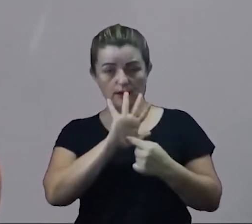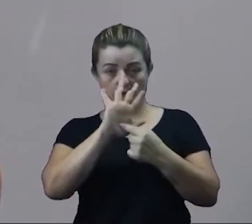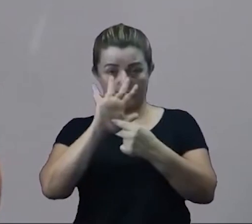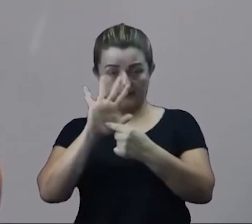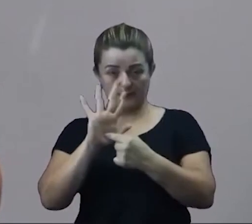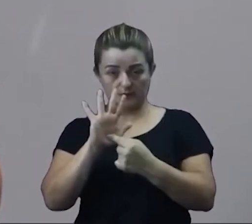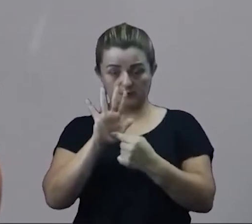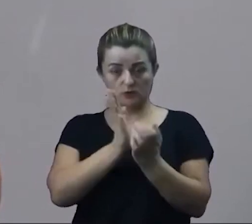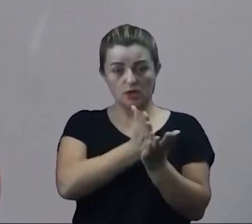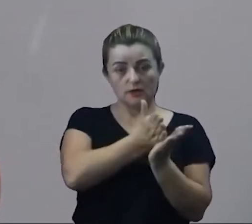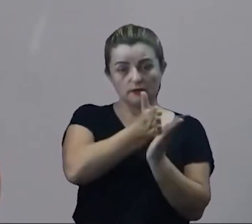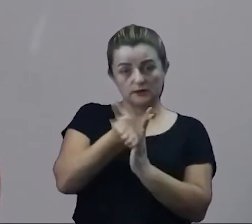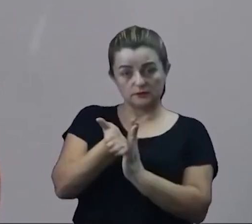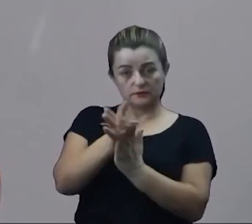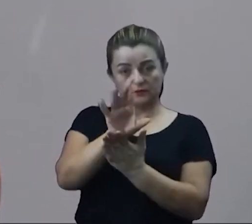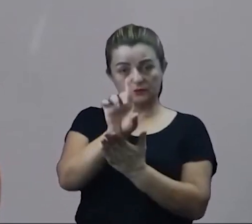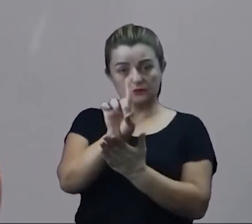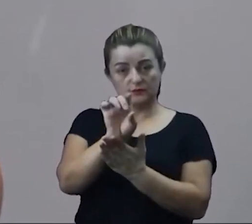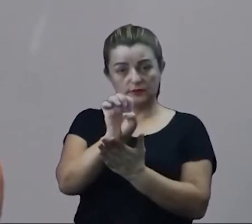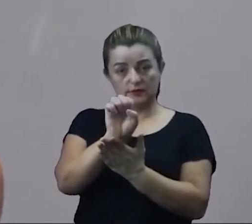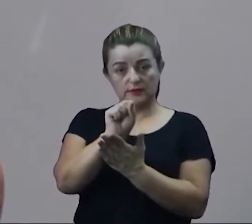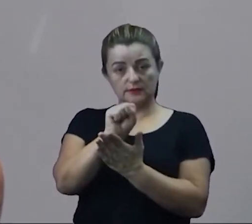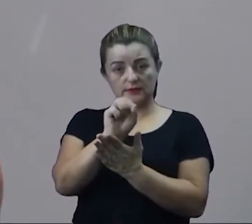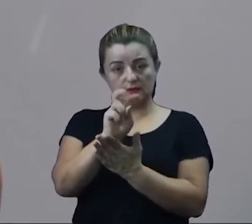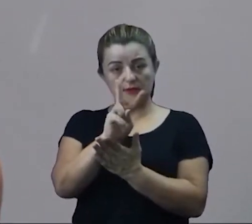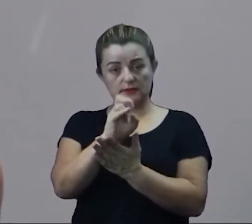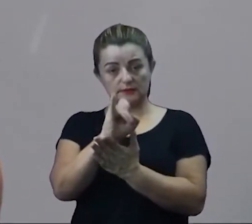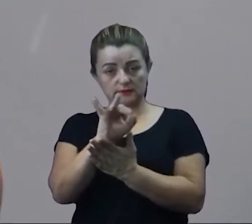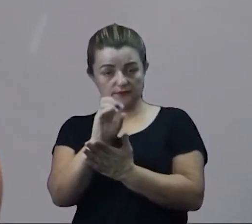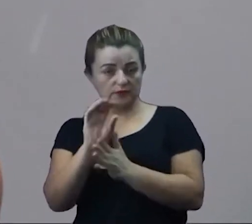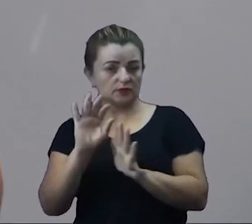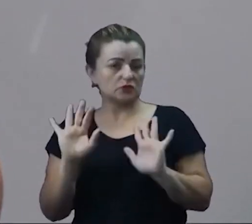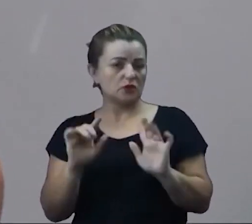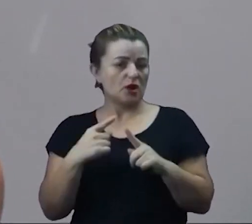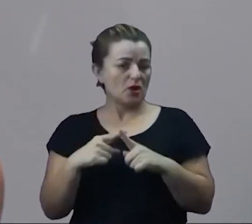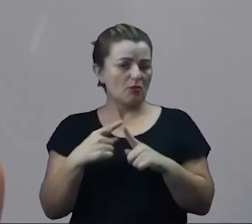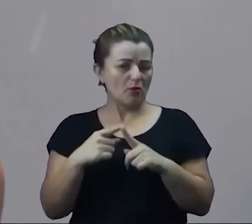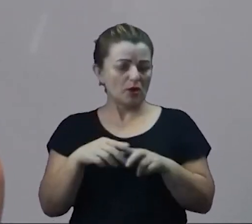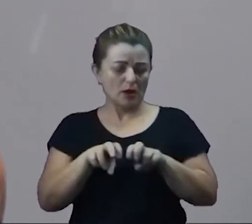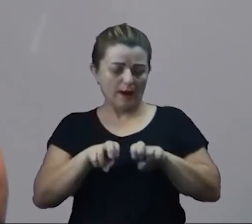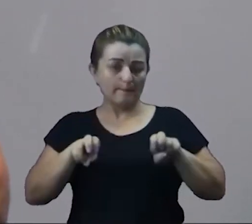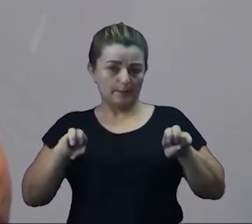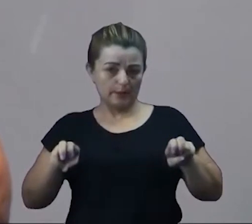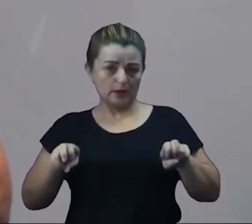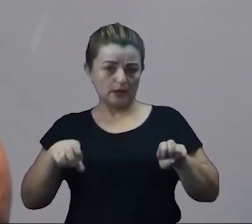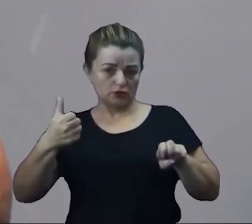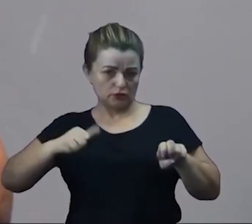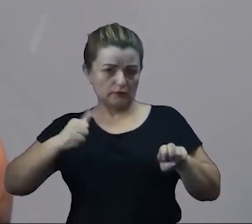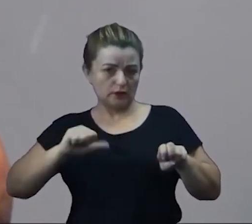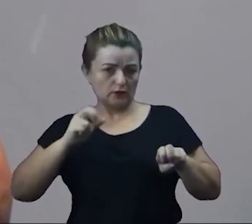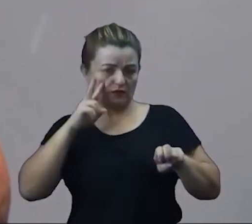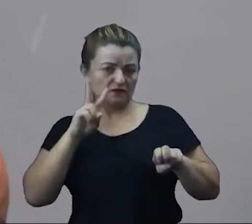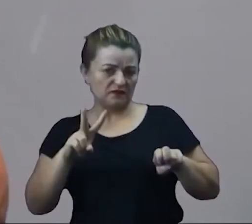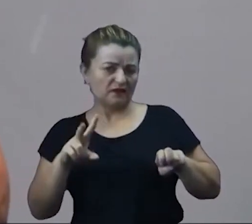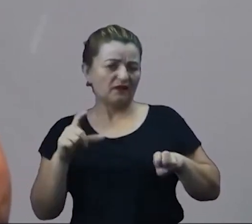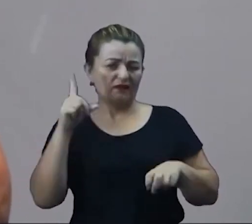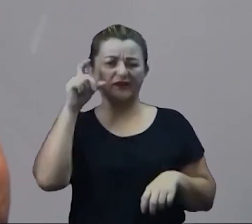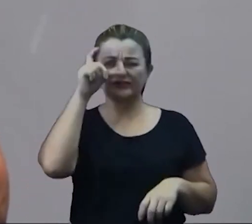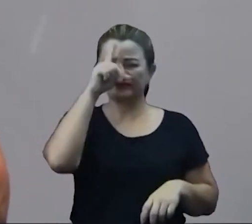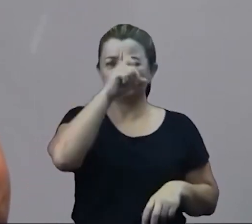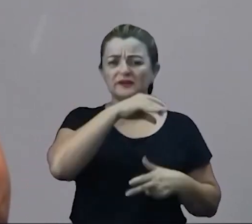sim desvios. E a banca prevê que o Enem já é um dia bem difícil, já é um dia cheio, né, aí das